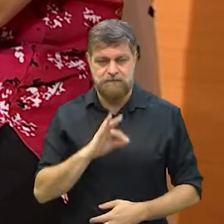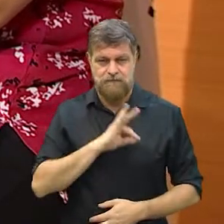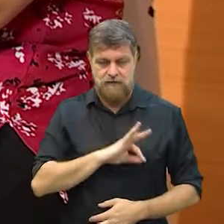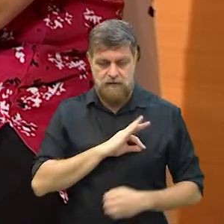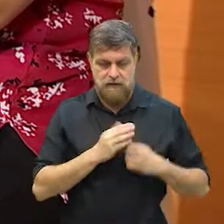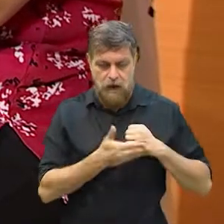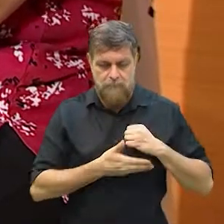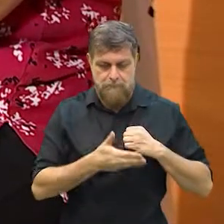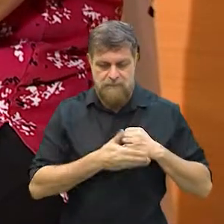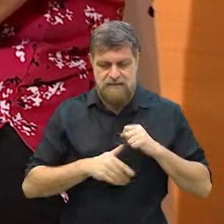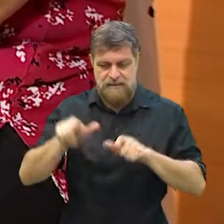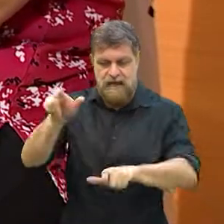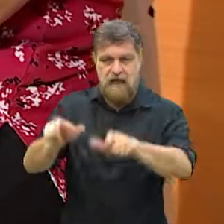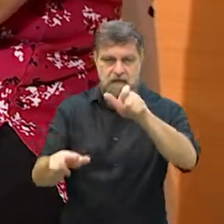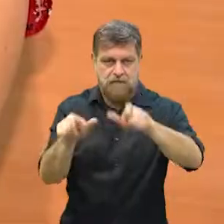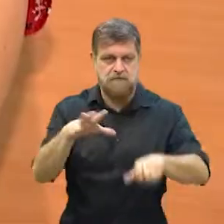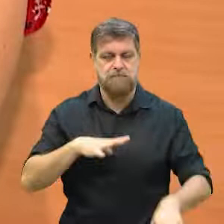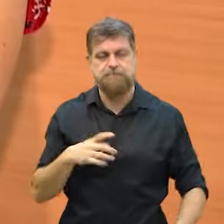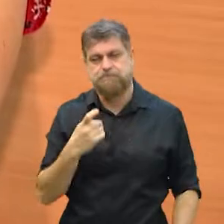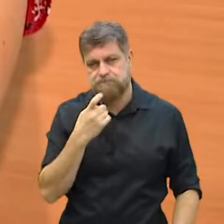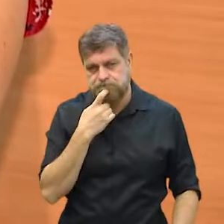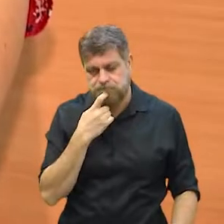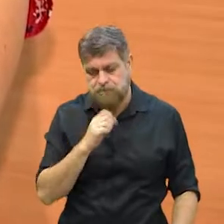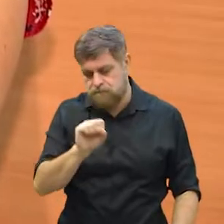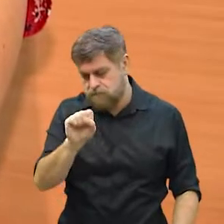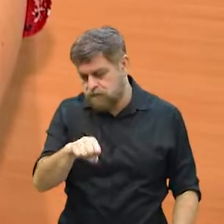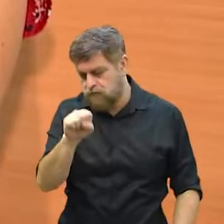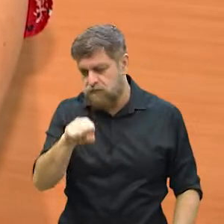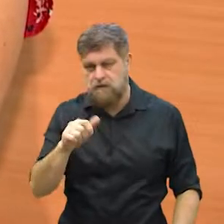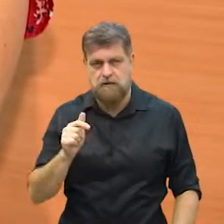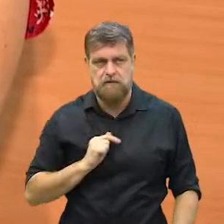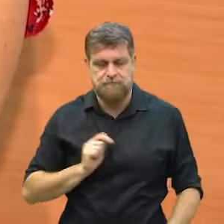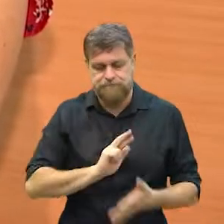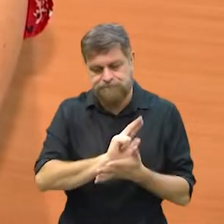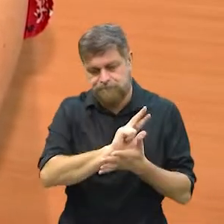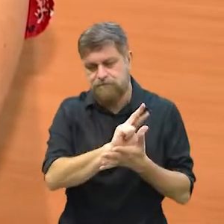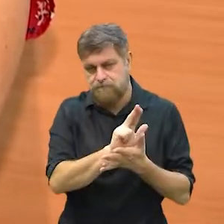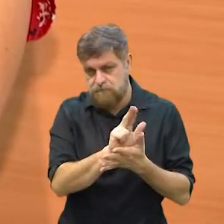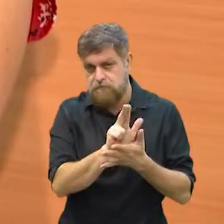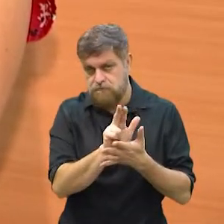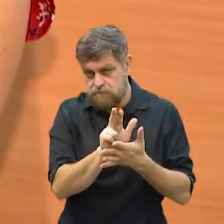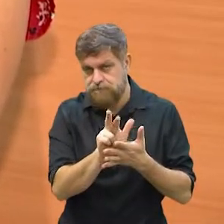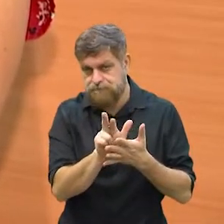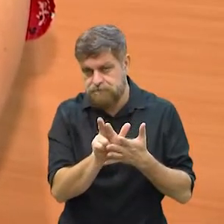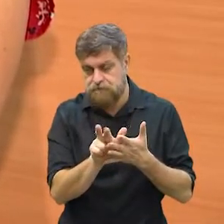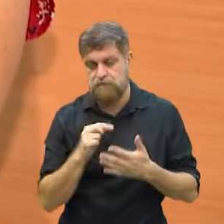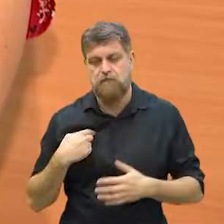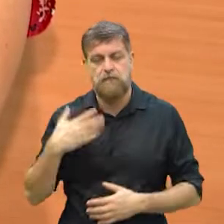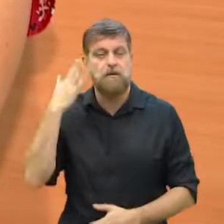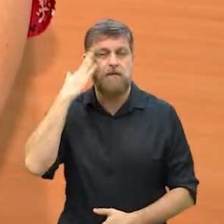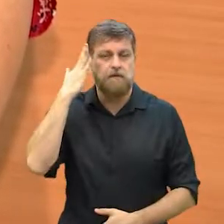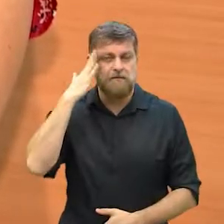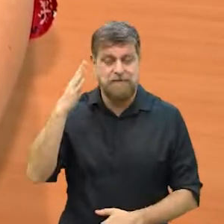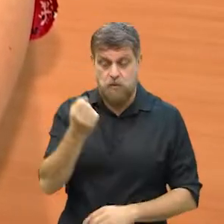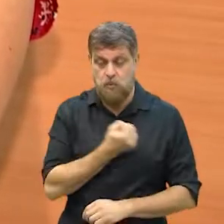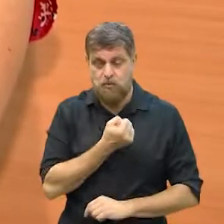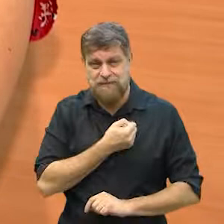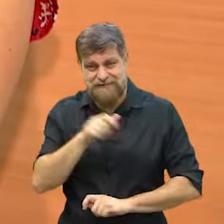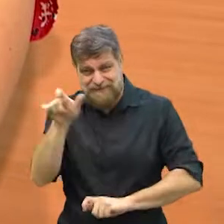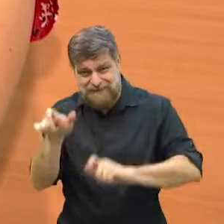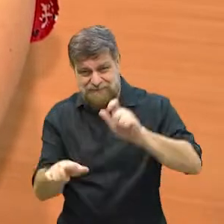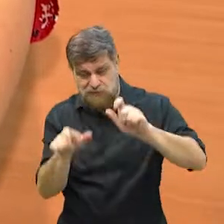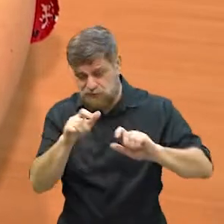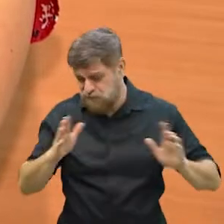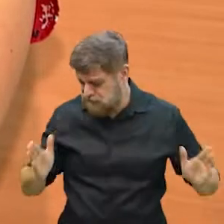Renda Básica Campineira? Por isso a ideia do programa Renda Básica, por essas e outras, né? Na verdade, a gente sabe aí, o número